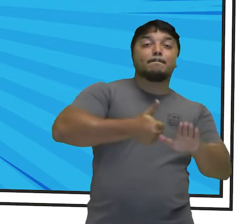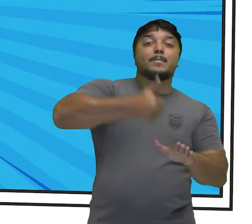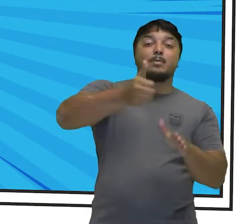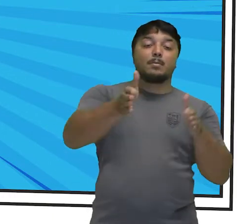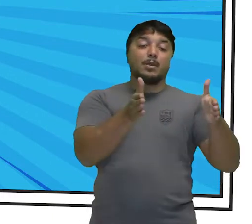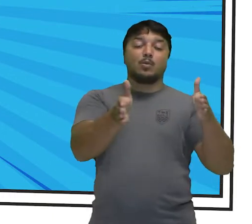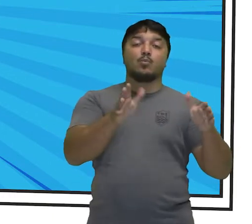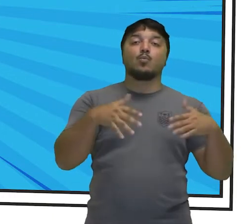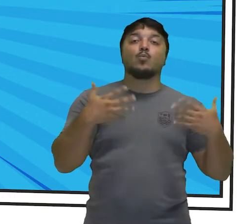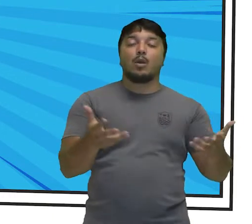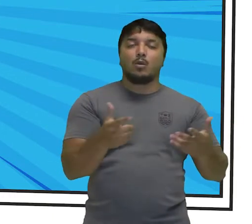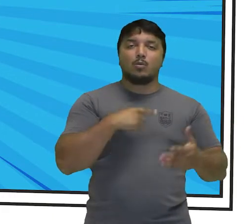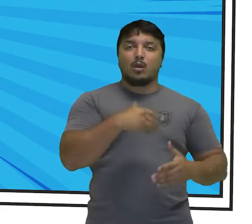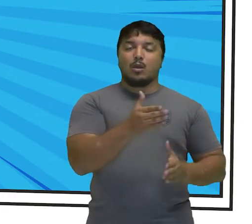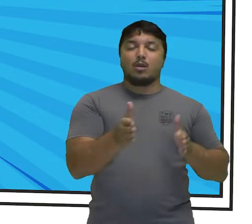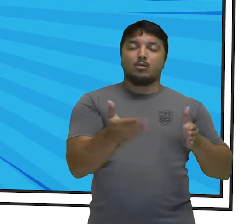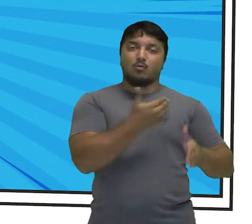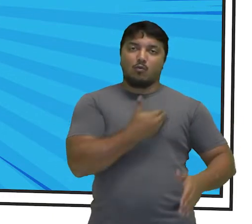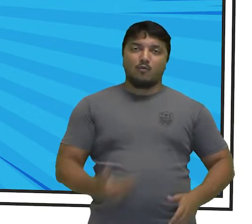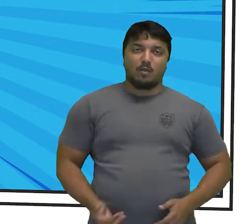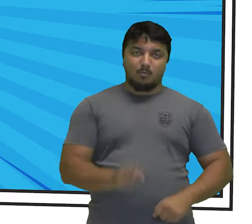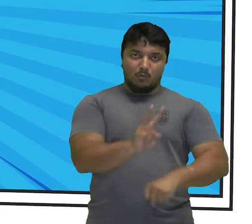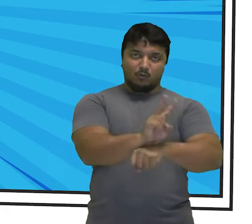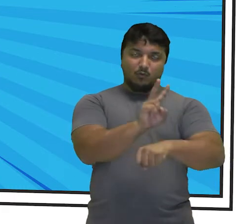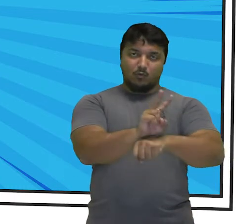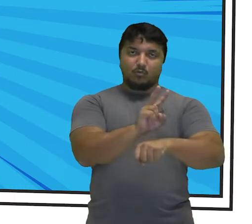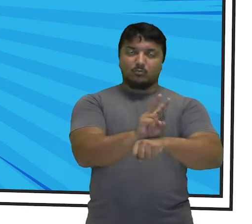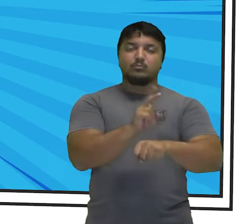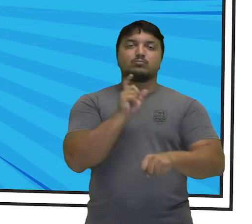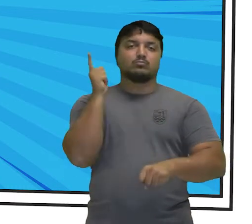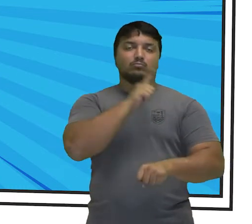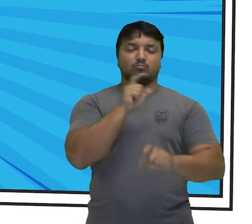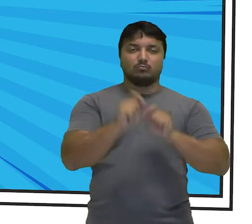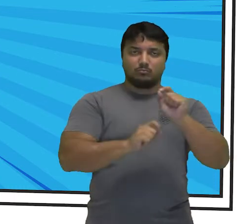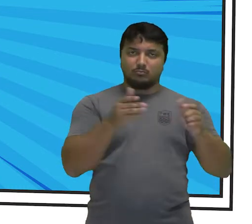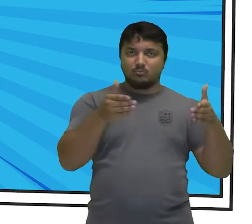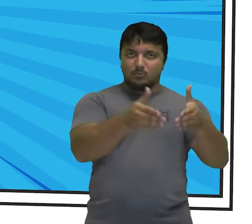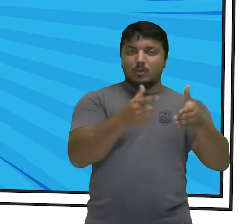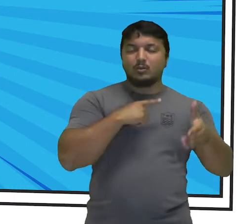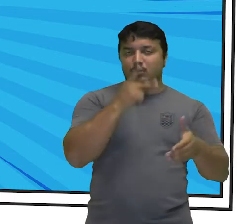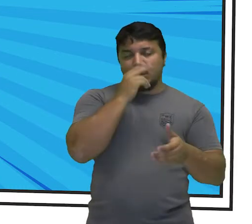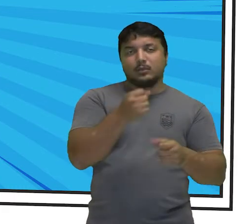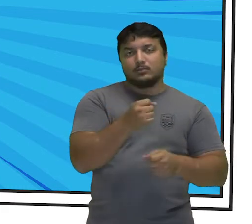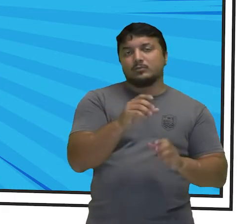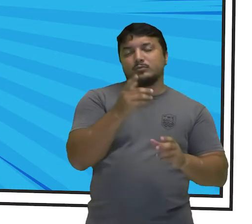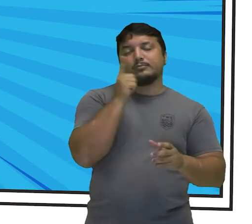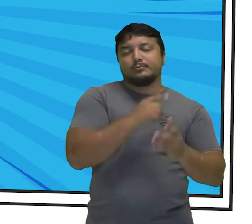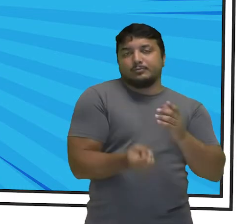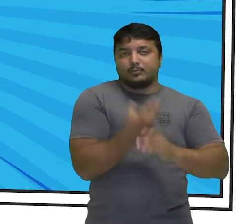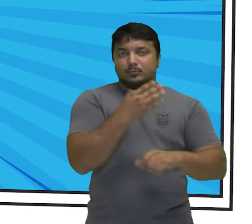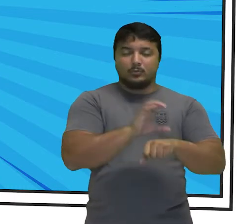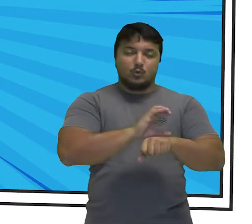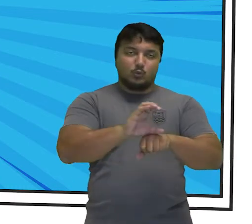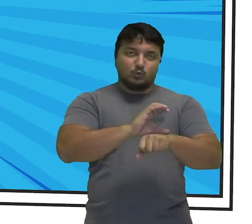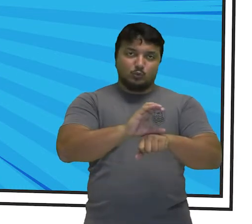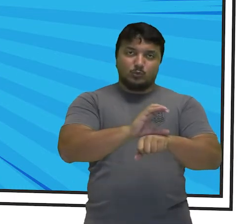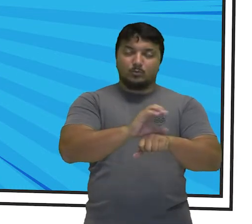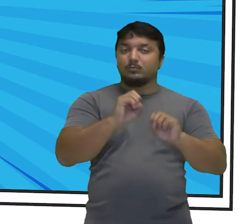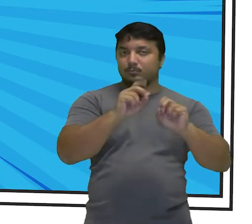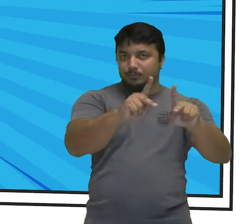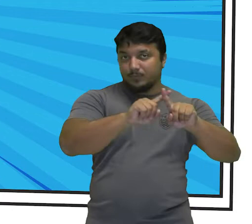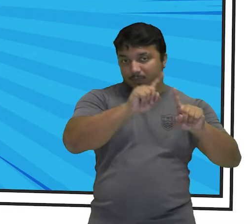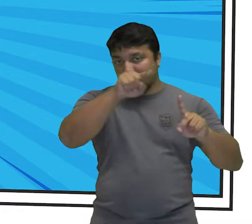fase o chamado governo provisório, para conseguir nesse governo provisório fazer uma constituição. Depois ela